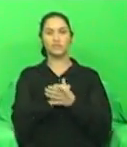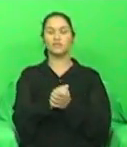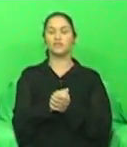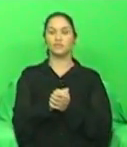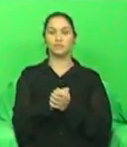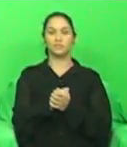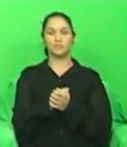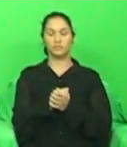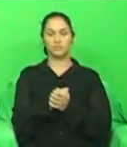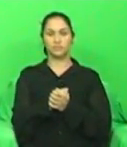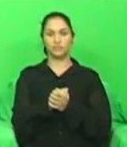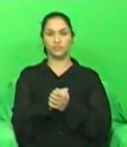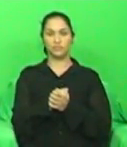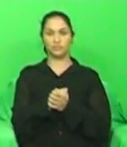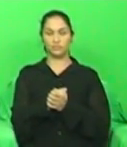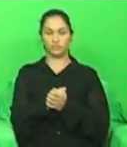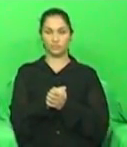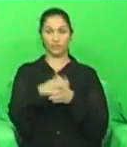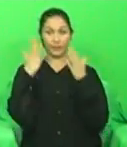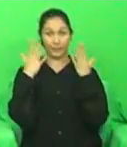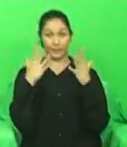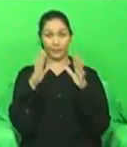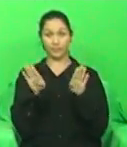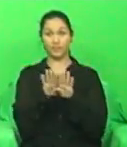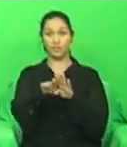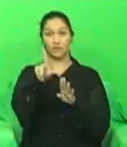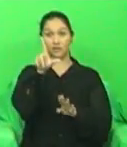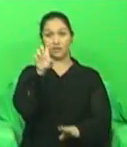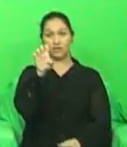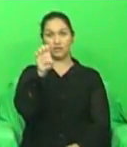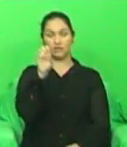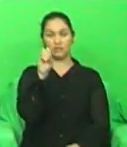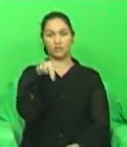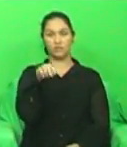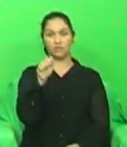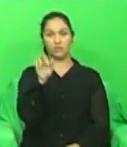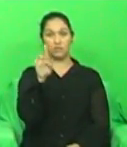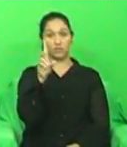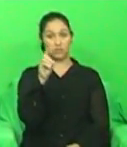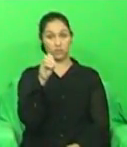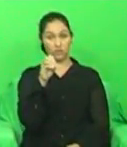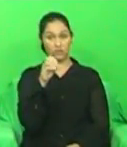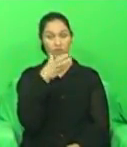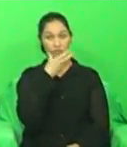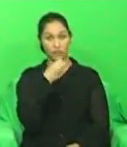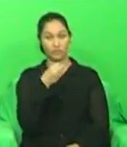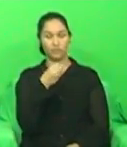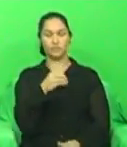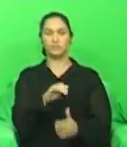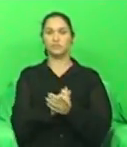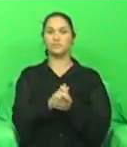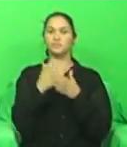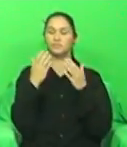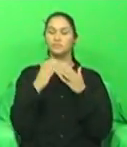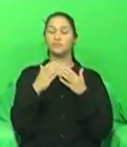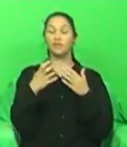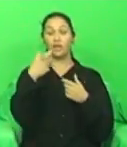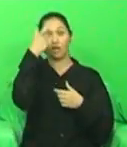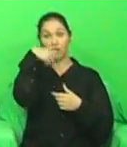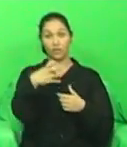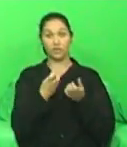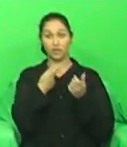base e tudo mais era milionária madeira também que houve agora pouco andando aqui é eu até vim falar um pouquinho